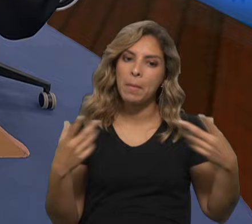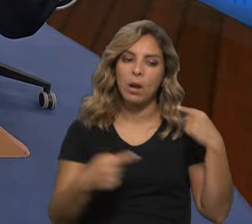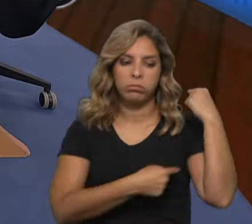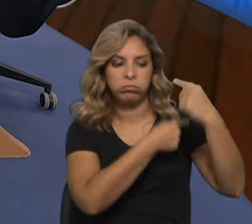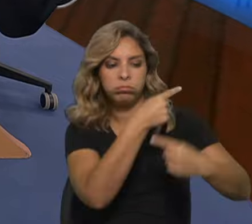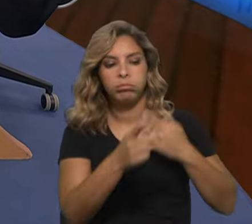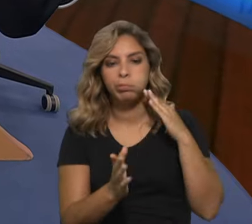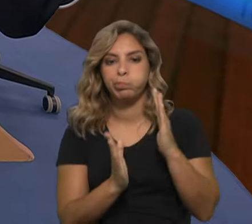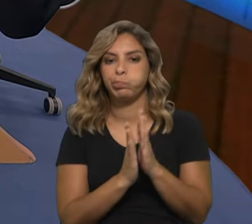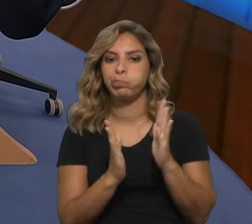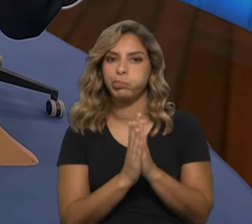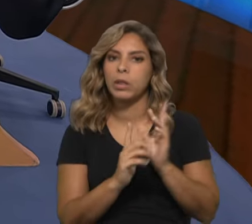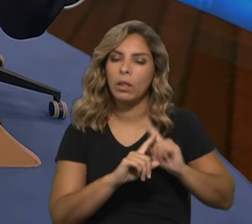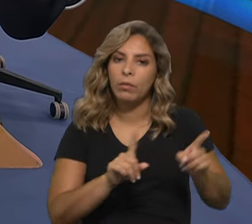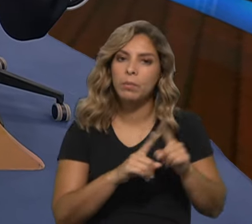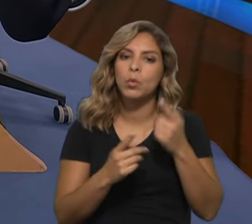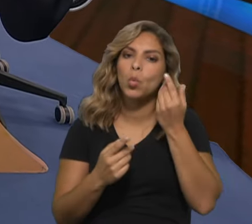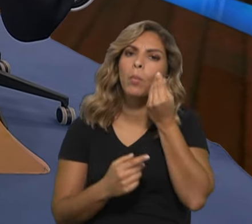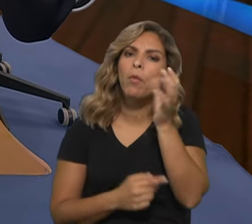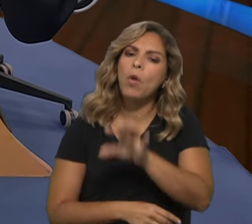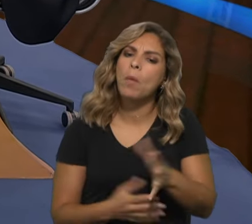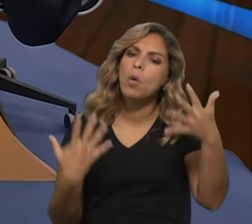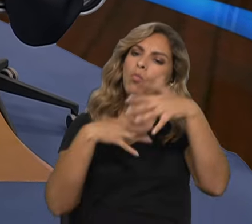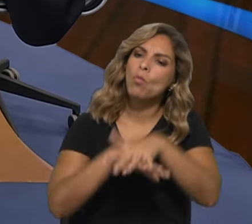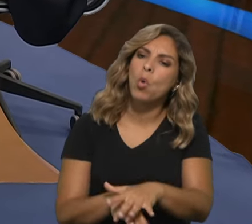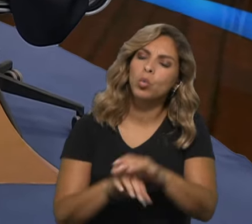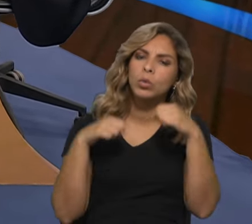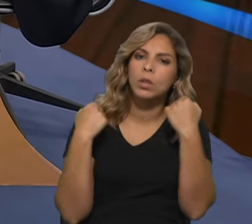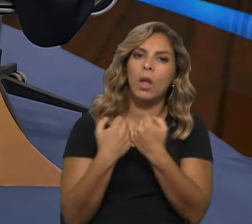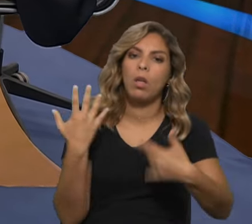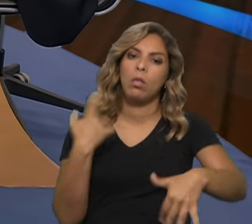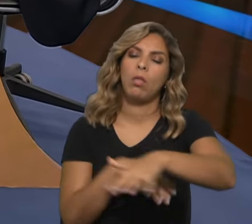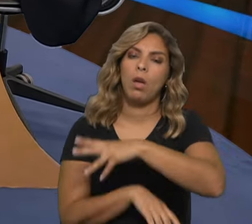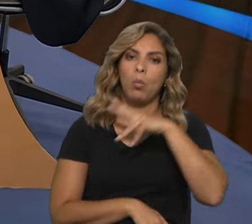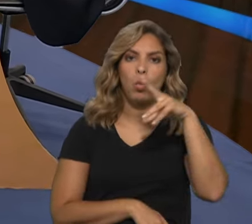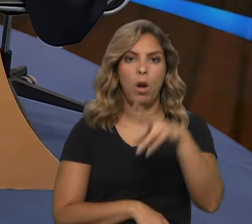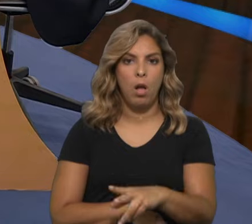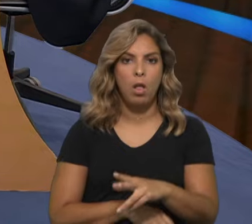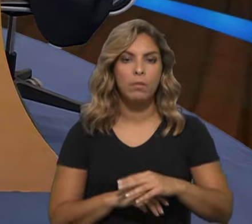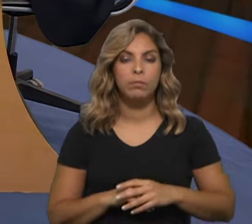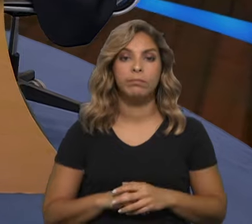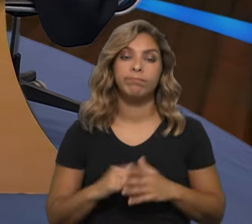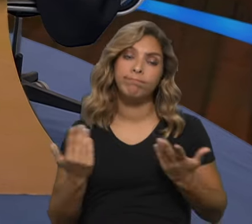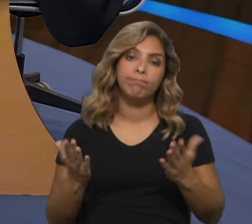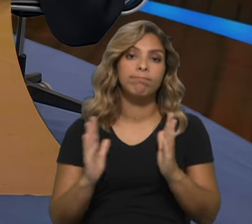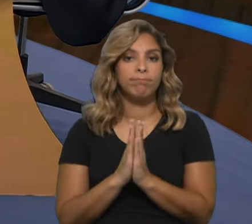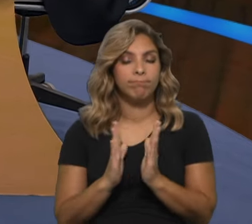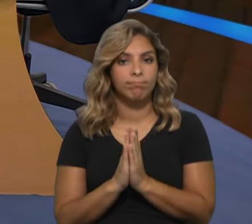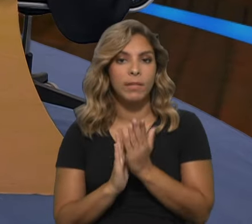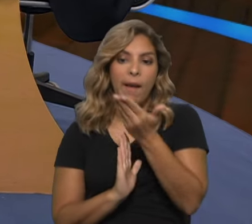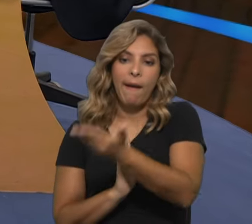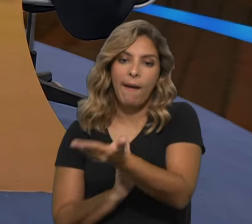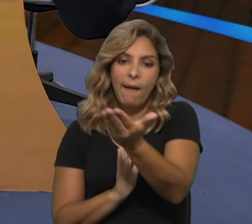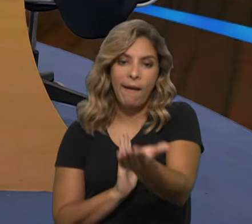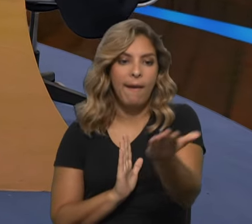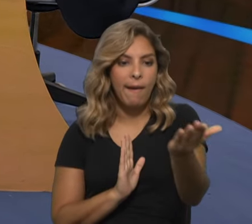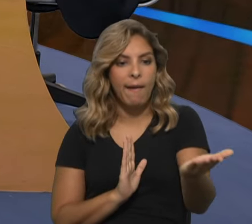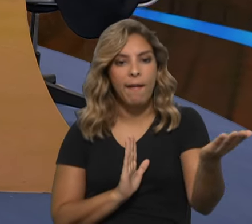diferentes, como integrá-las na sociedade portuguesa. E as religiões são o lugar natural e